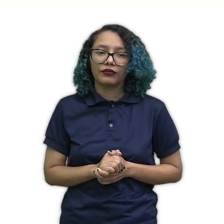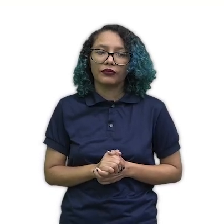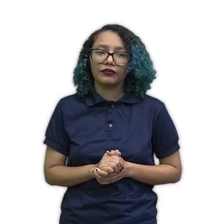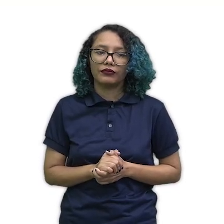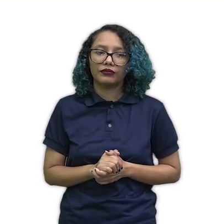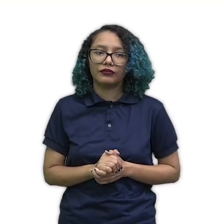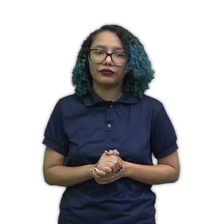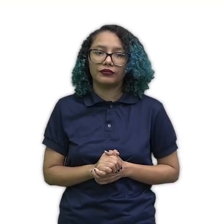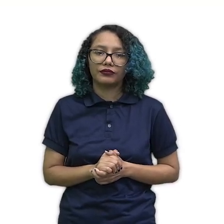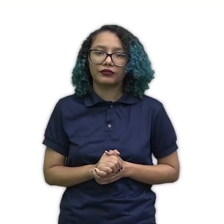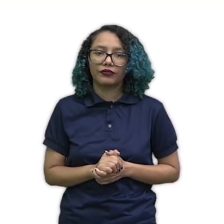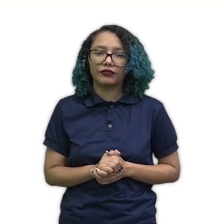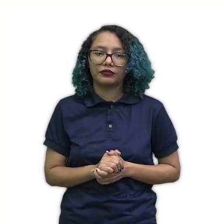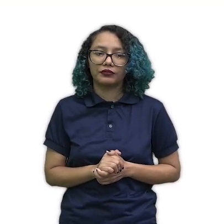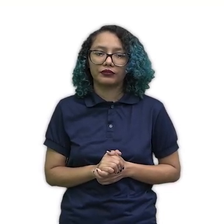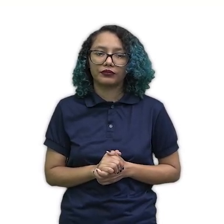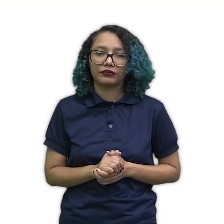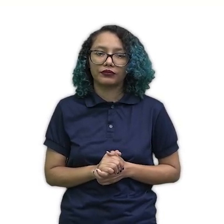Beleza, então vamos lá.